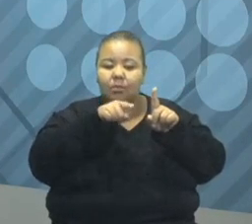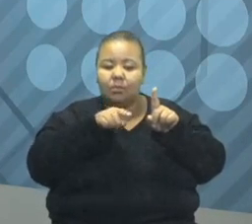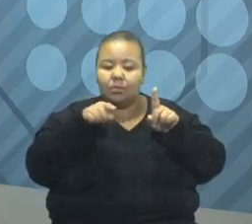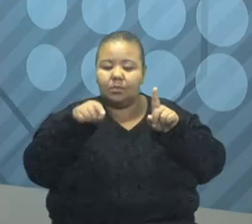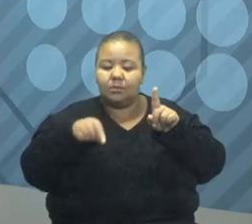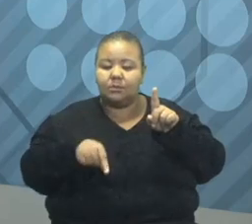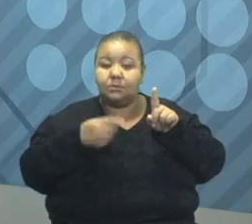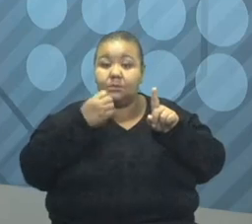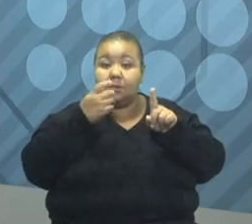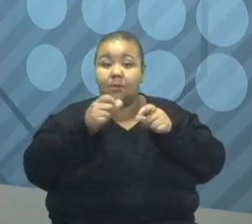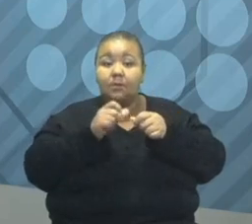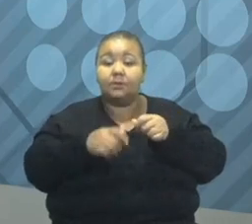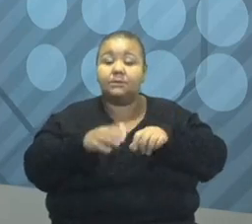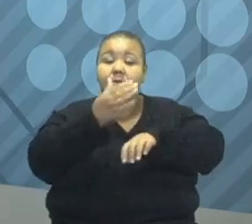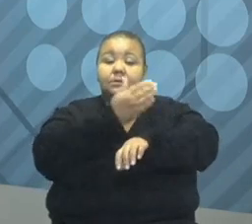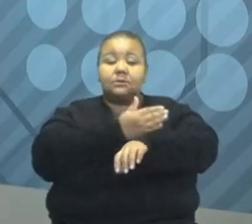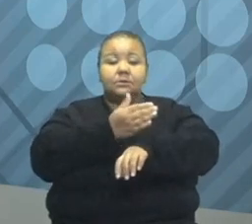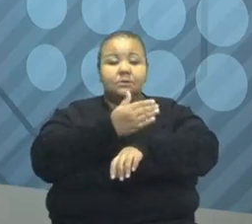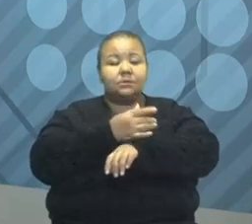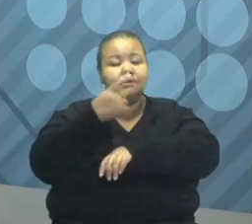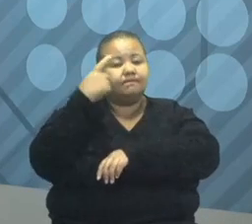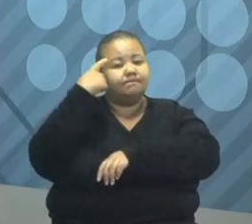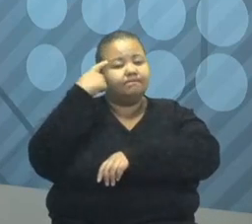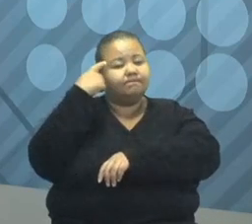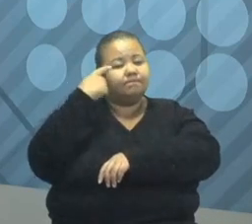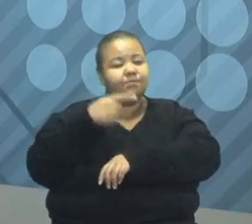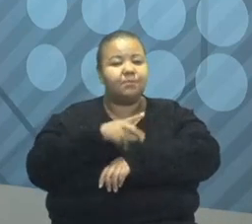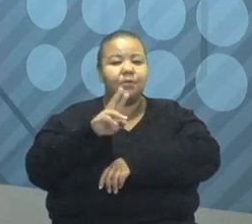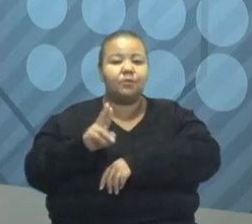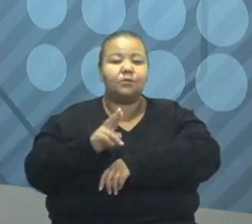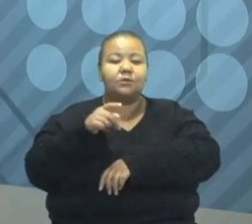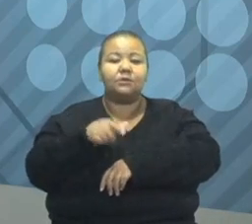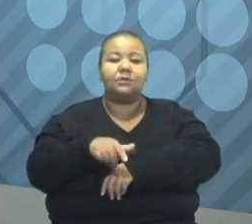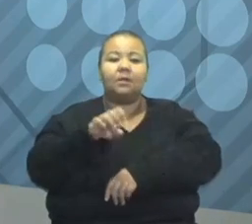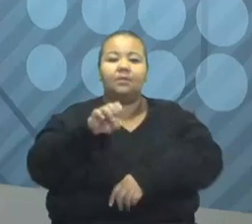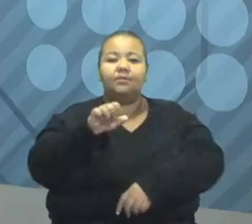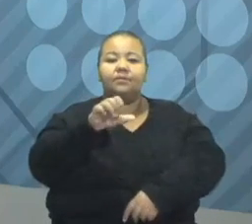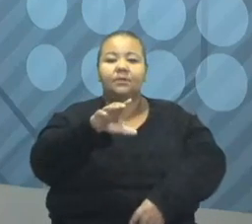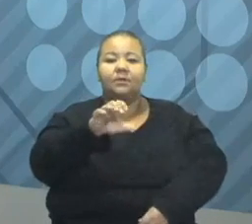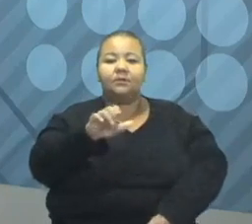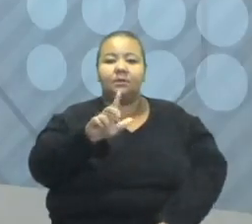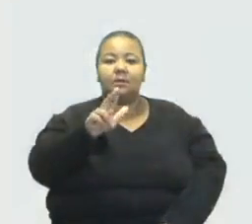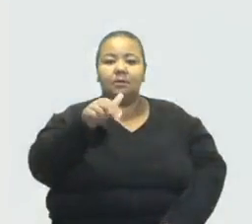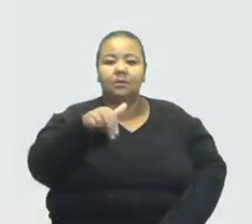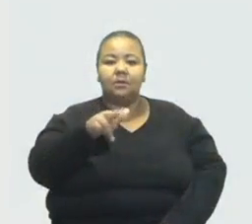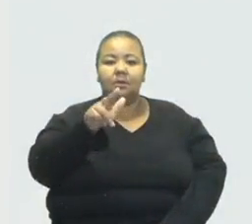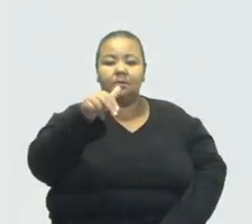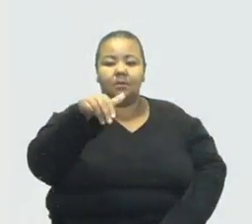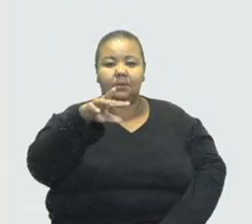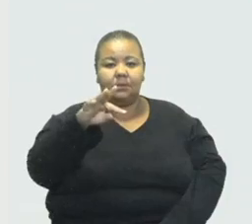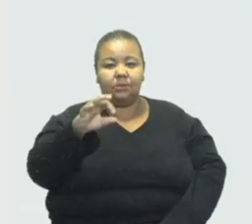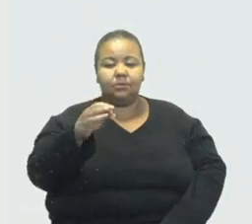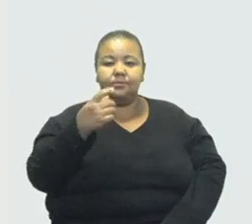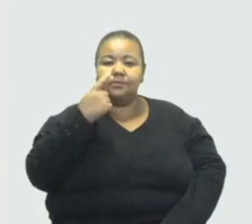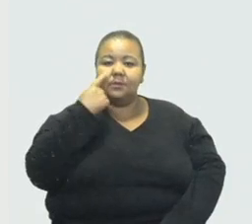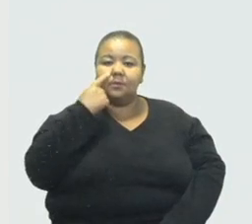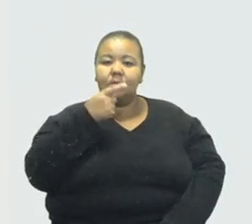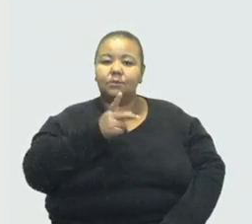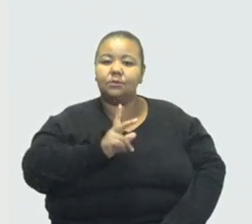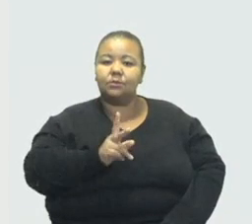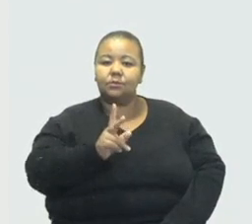fazer exercícios pensando sempre a aplicar o escalonamento. Então, vamos continuar nos